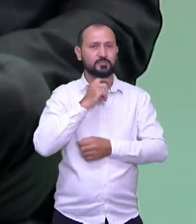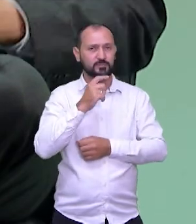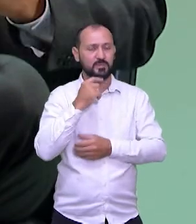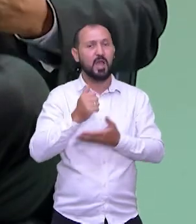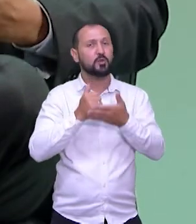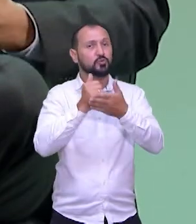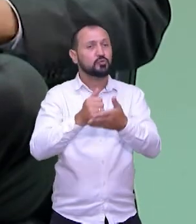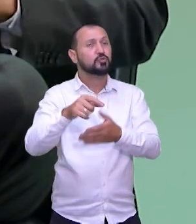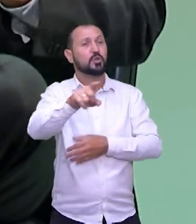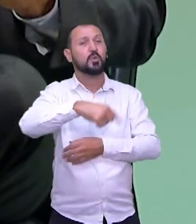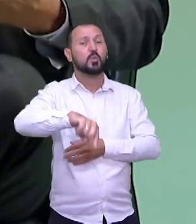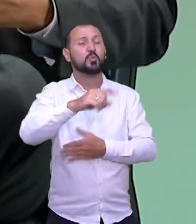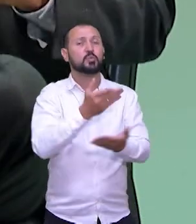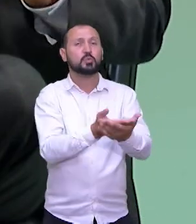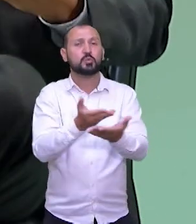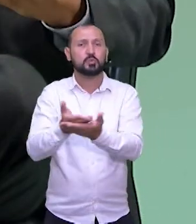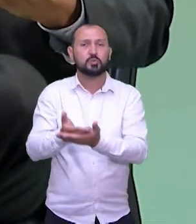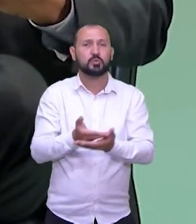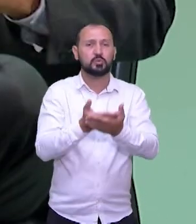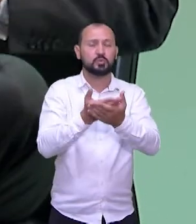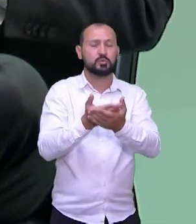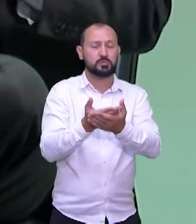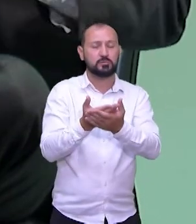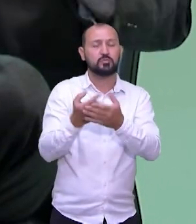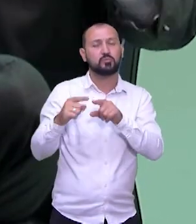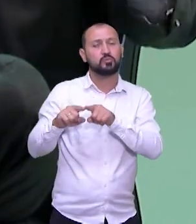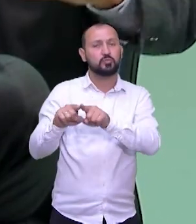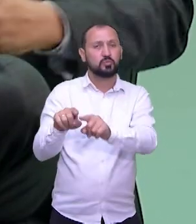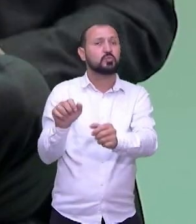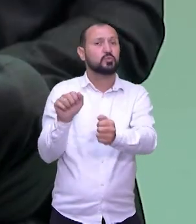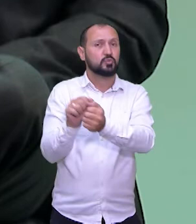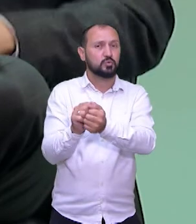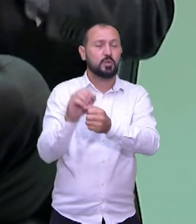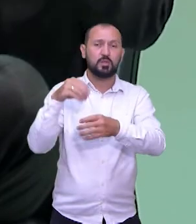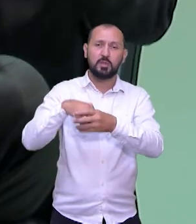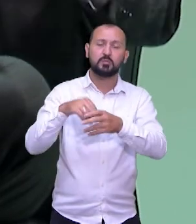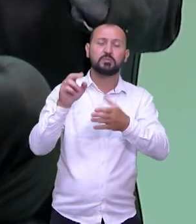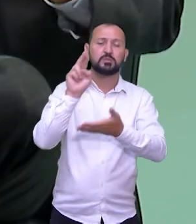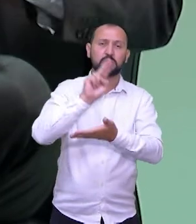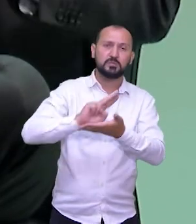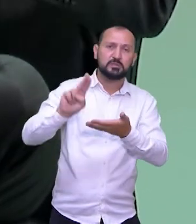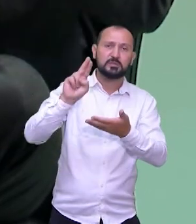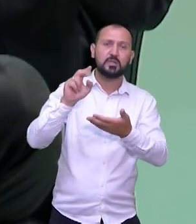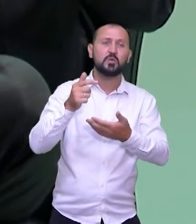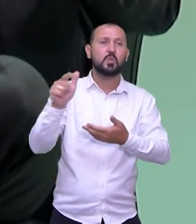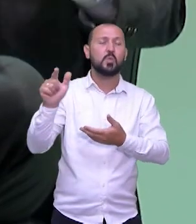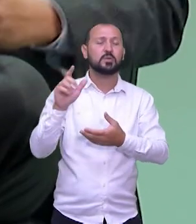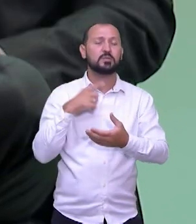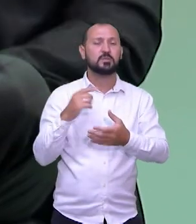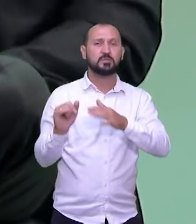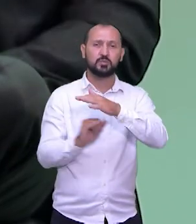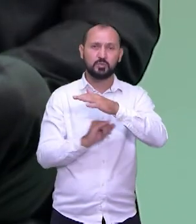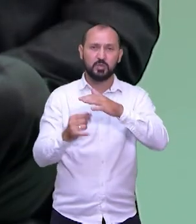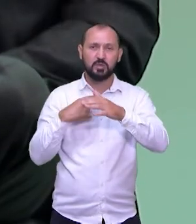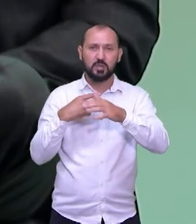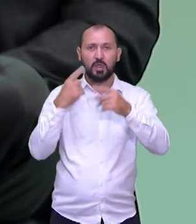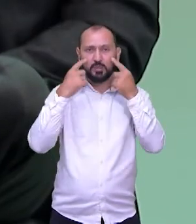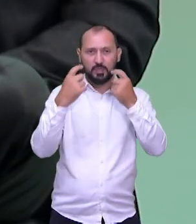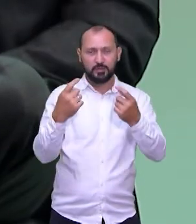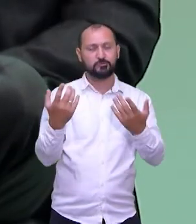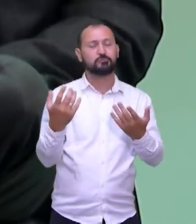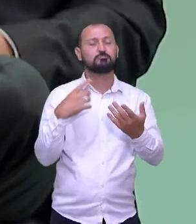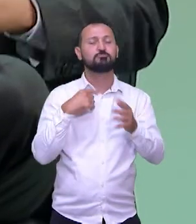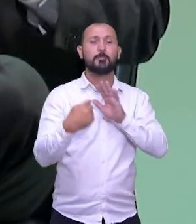as dúvidas e colaborar com todos os estudos, né, paralelos que estão sendo desenvolvidos nas universidades, né, outros organismos que